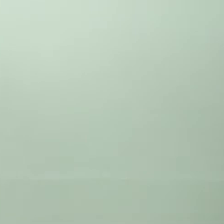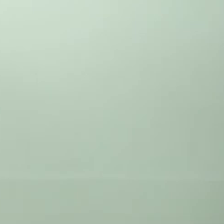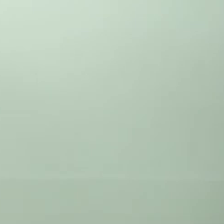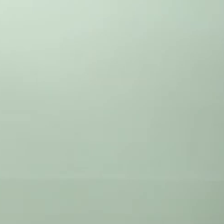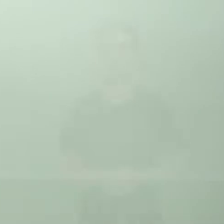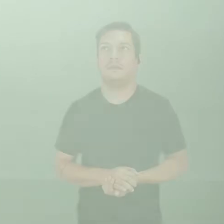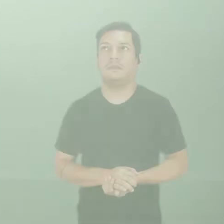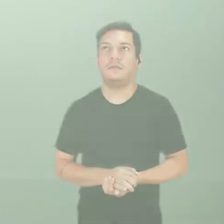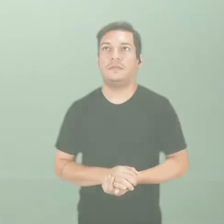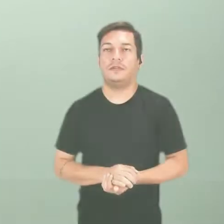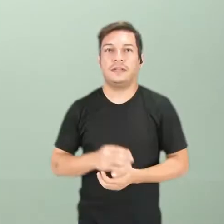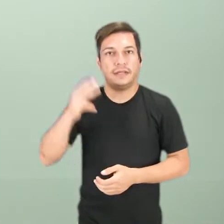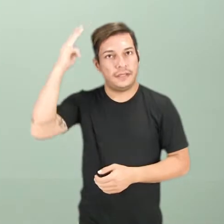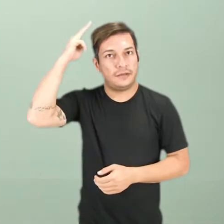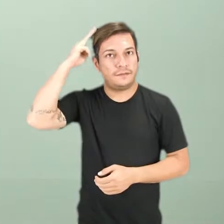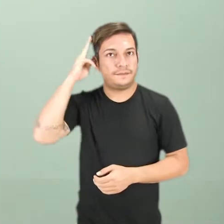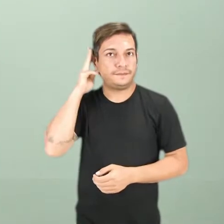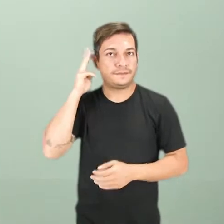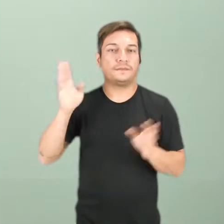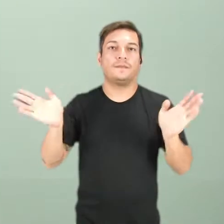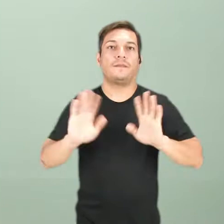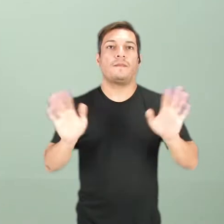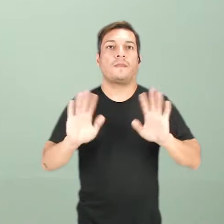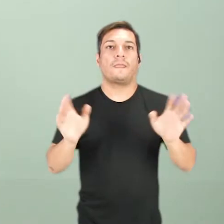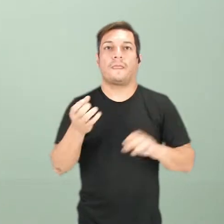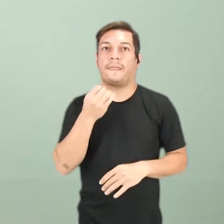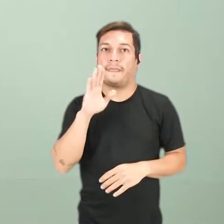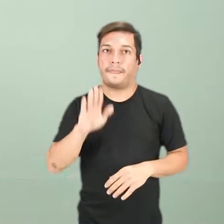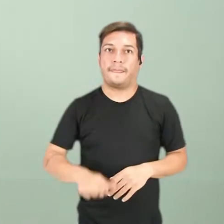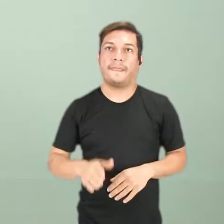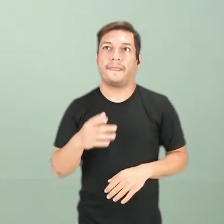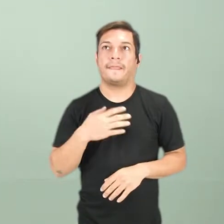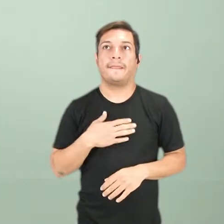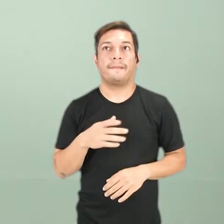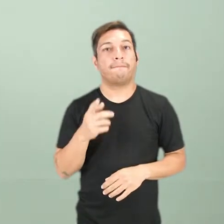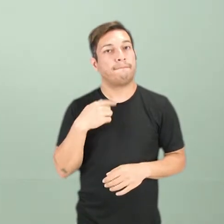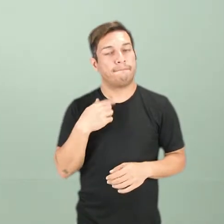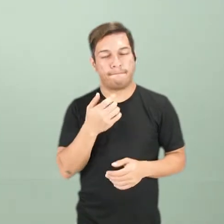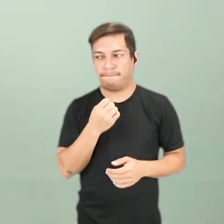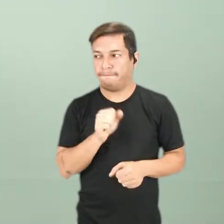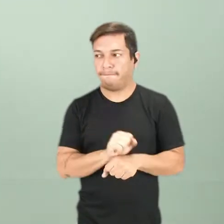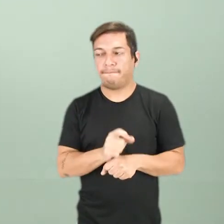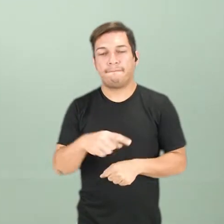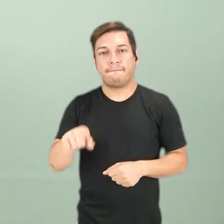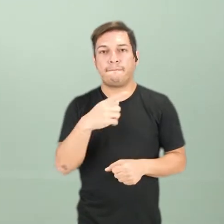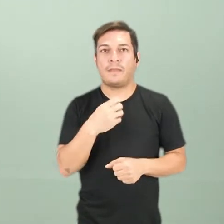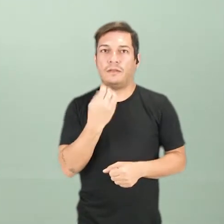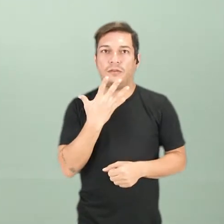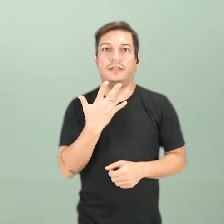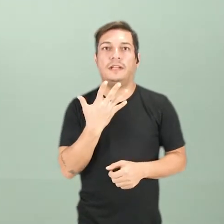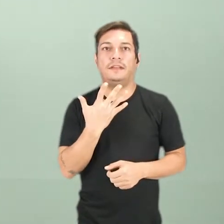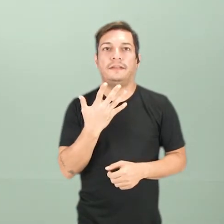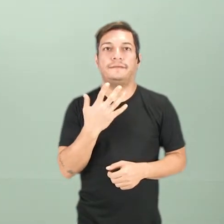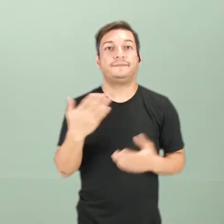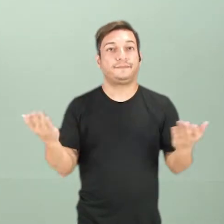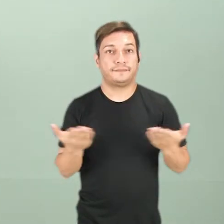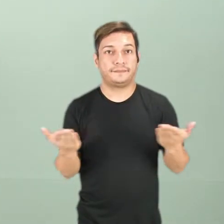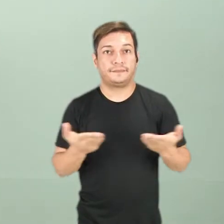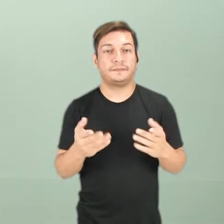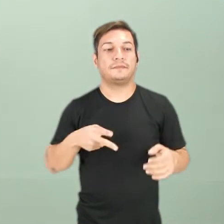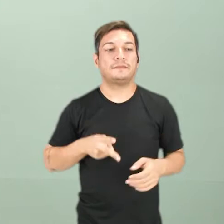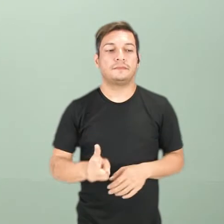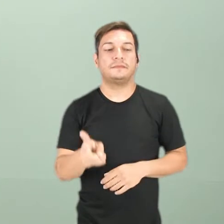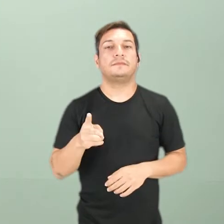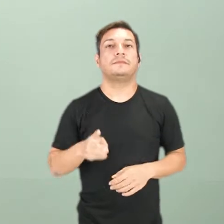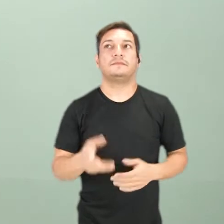Hello, everybody. How are you? I hope you are fine. Tomara que você esteja bem. Bom, hoje nós vamos